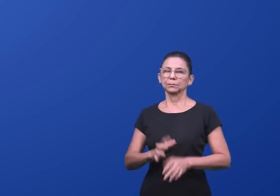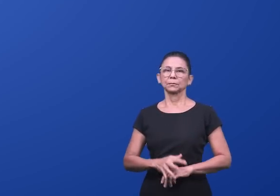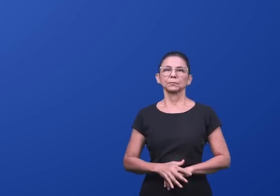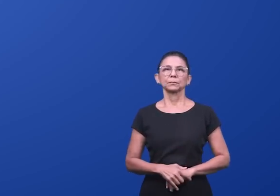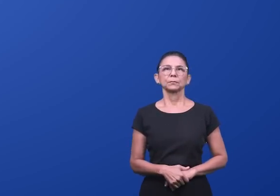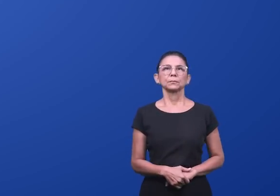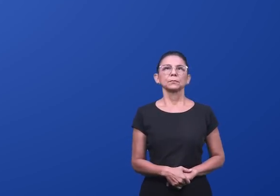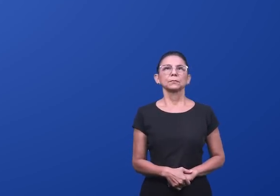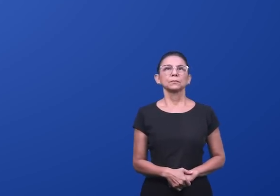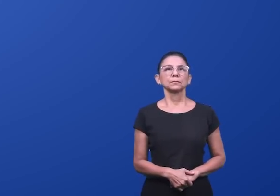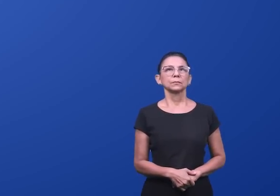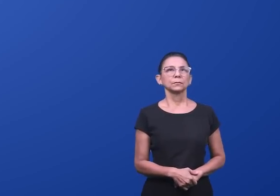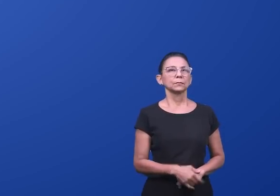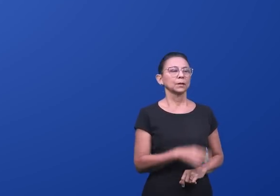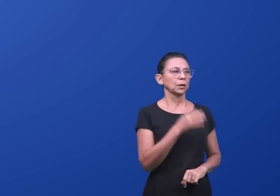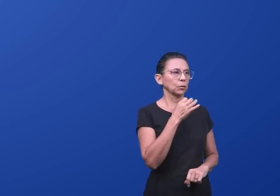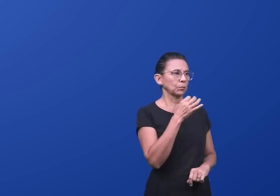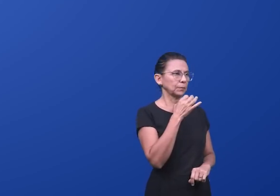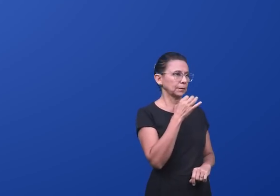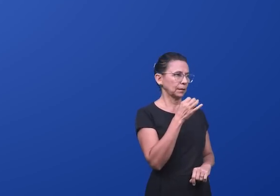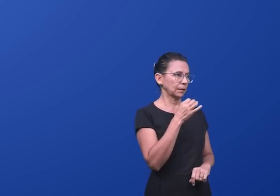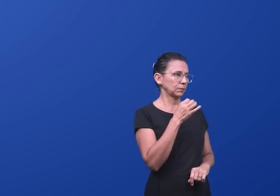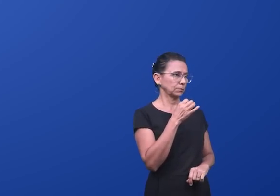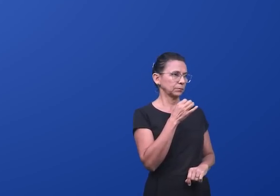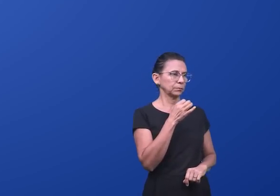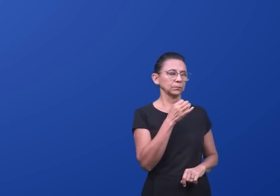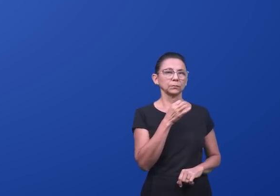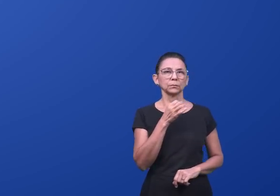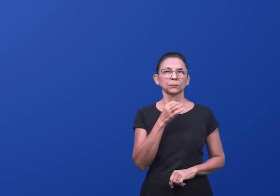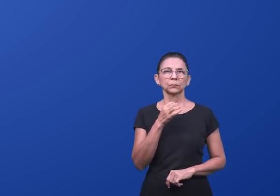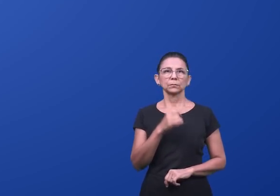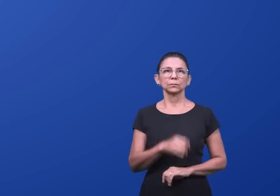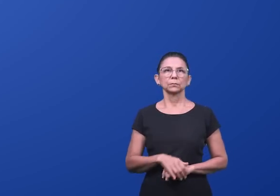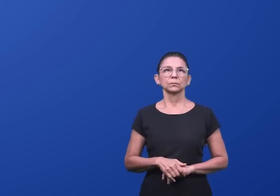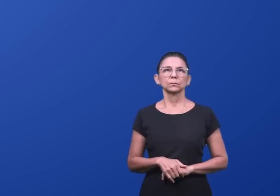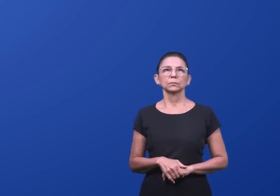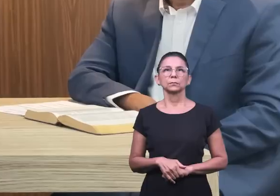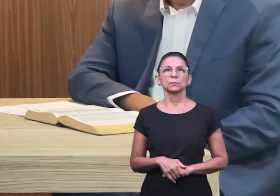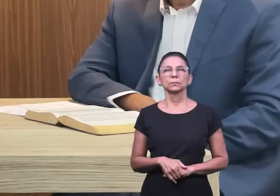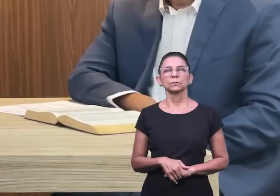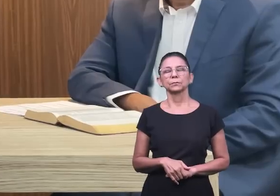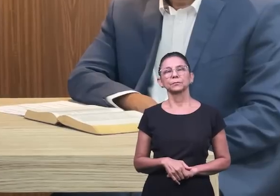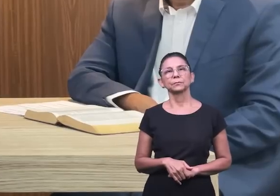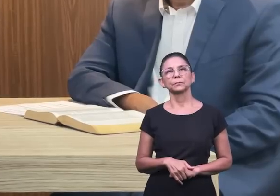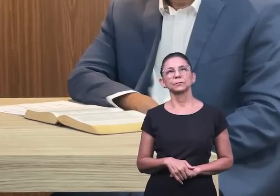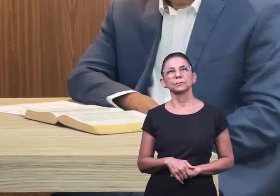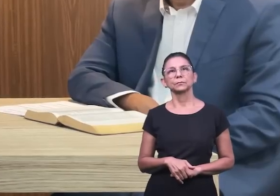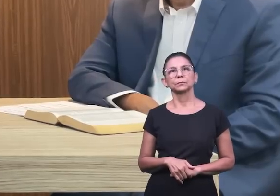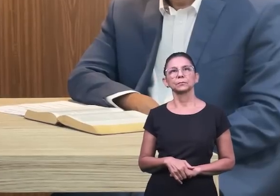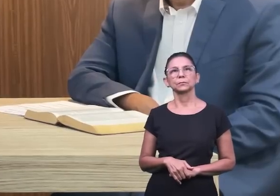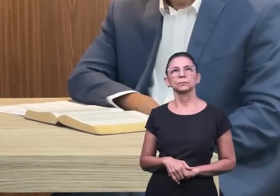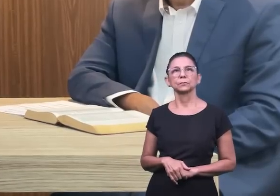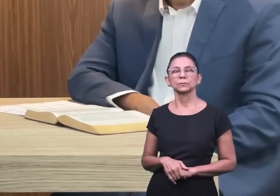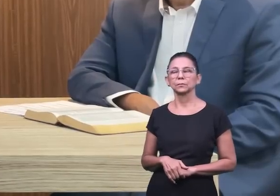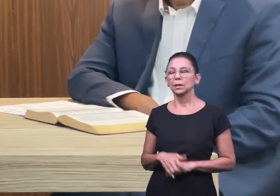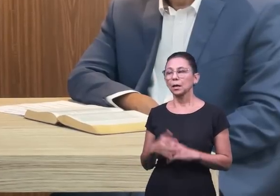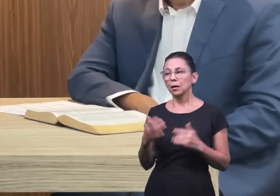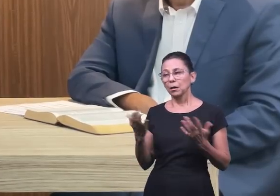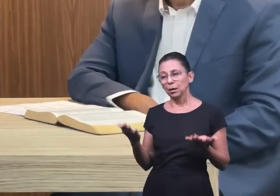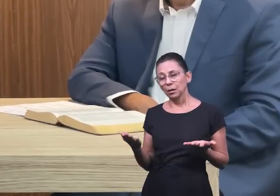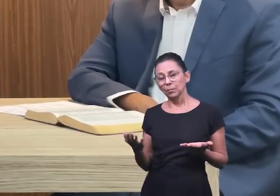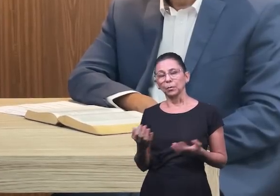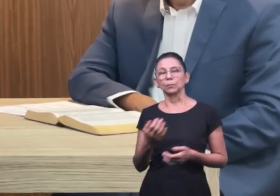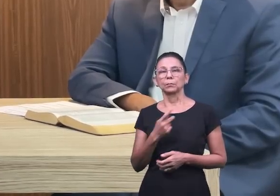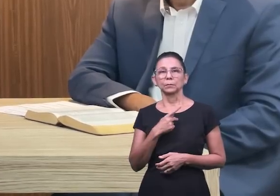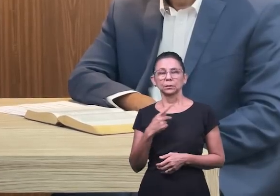Cristo. Amém, queridos? A todos a paz do Senhor Jesus. Bem, Vitor, seu comentário